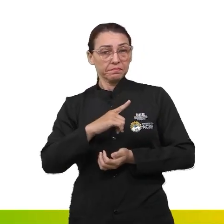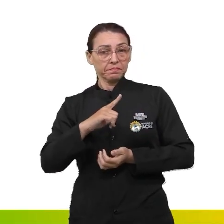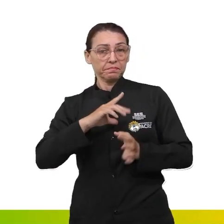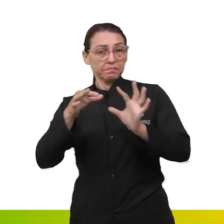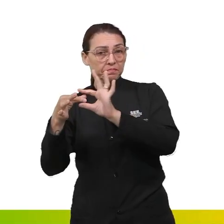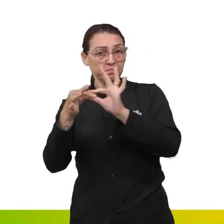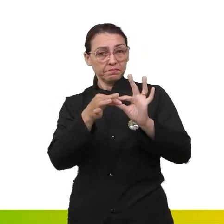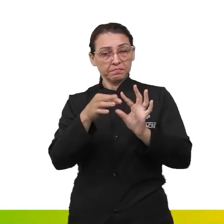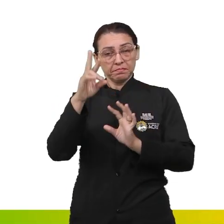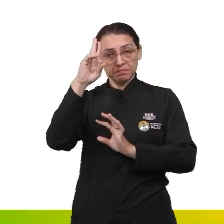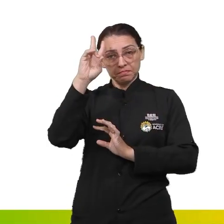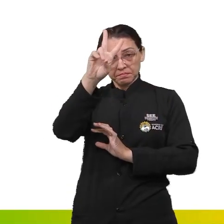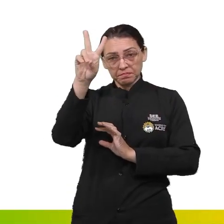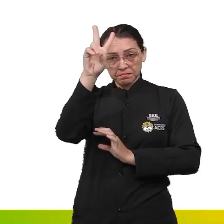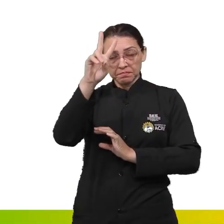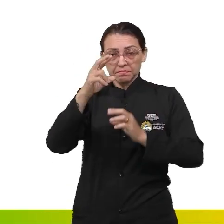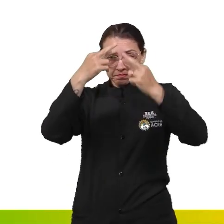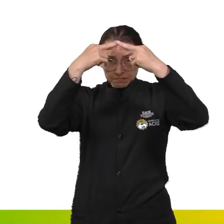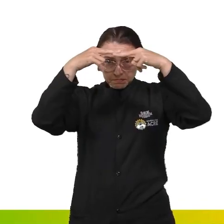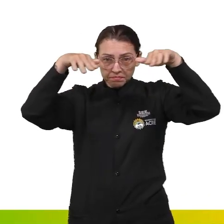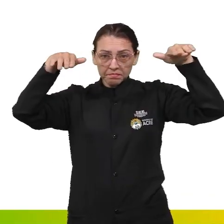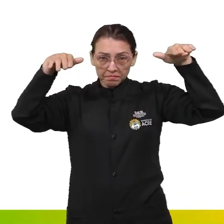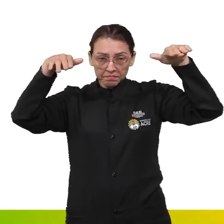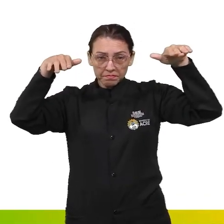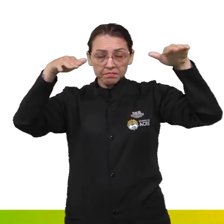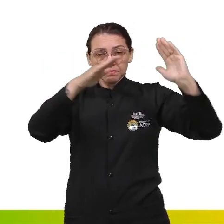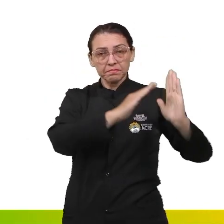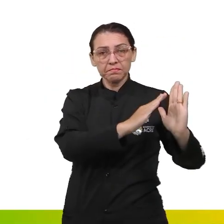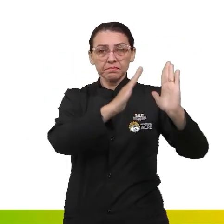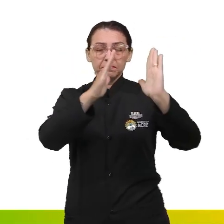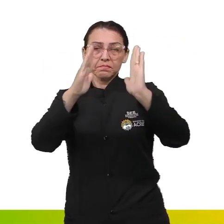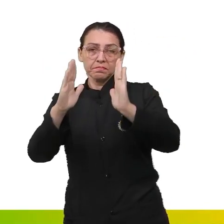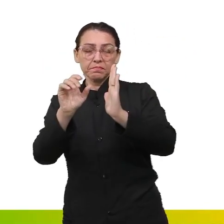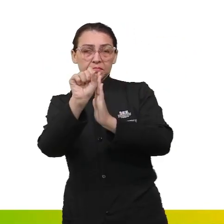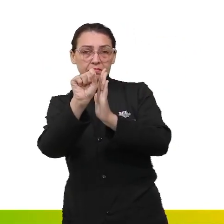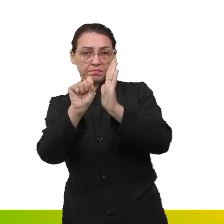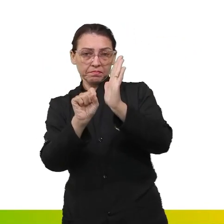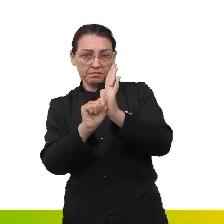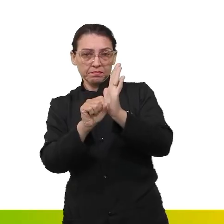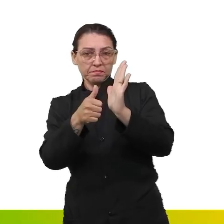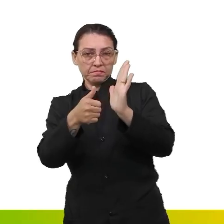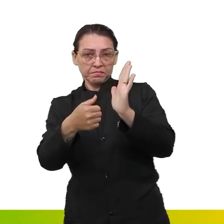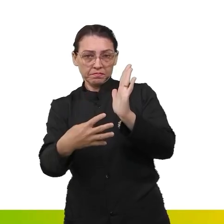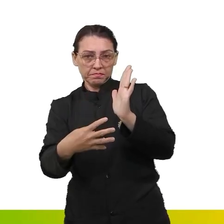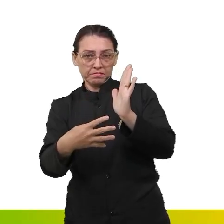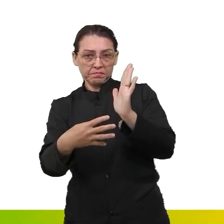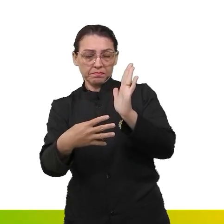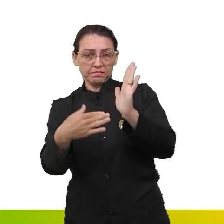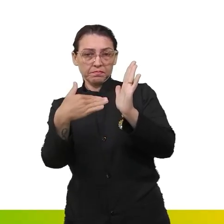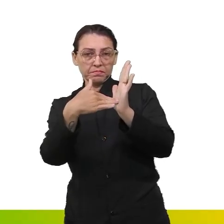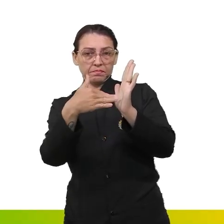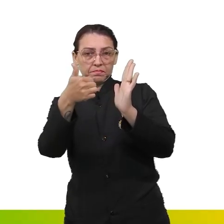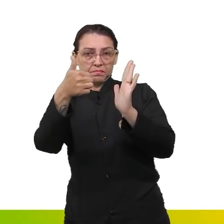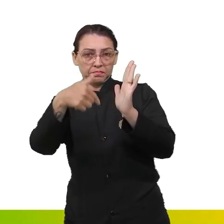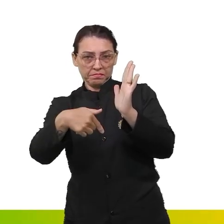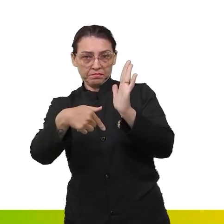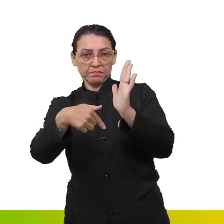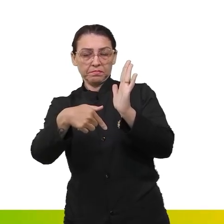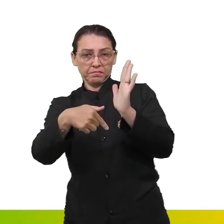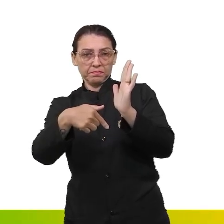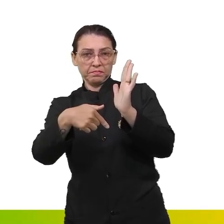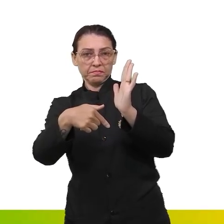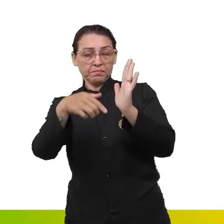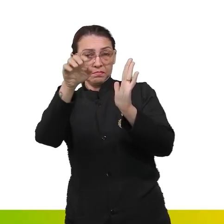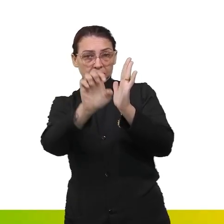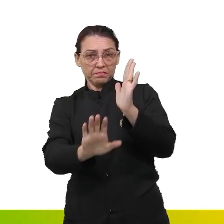contexto histórico para o Renascimento. É o período que vai ali do século XIV ao século XVII,